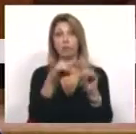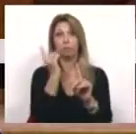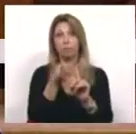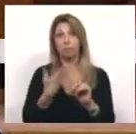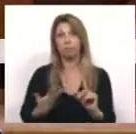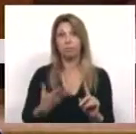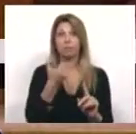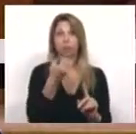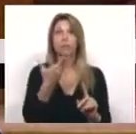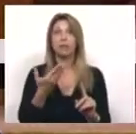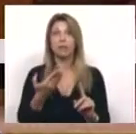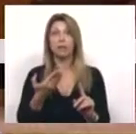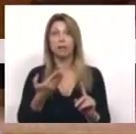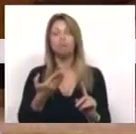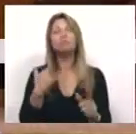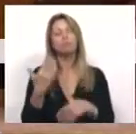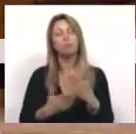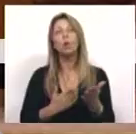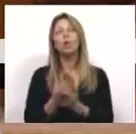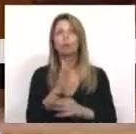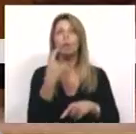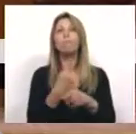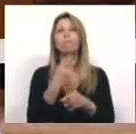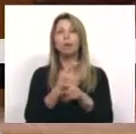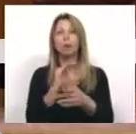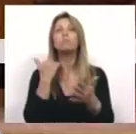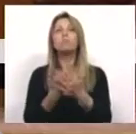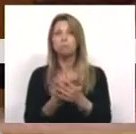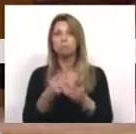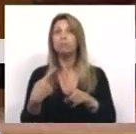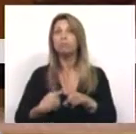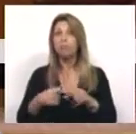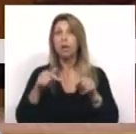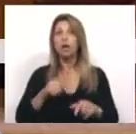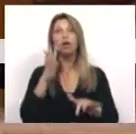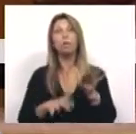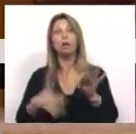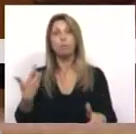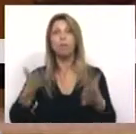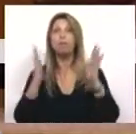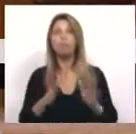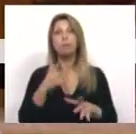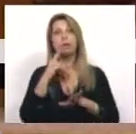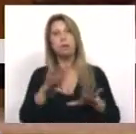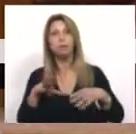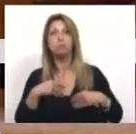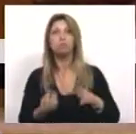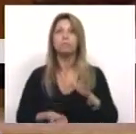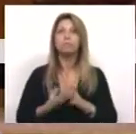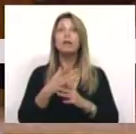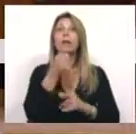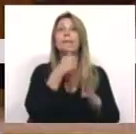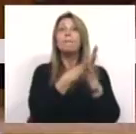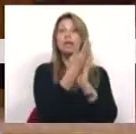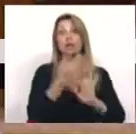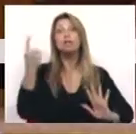em 2017, continuam a mobilizar o Parlamento para a adoção de medidas que se impõem, e assim